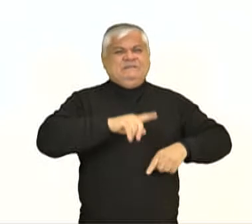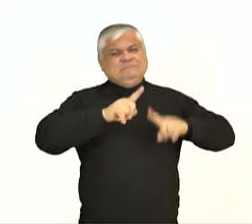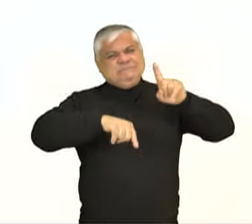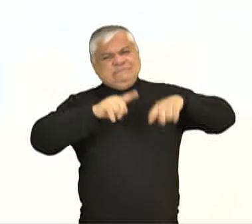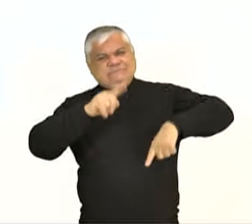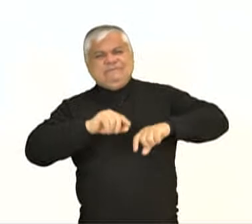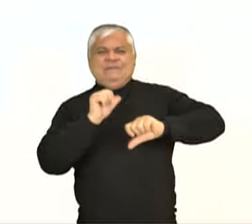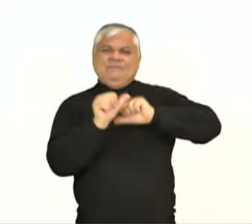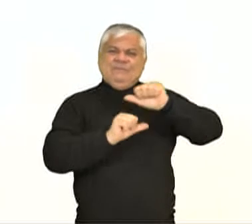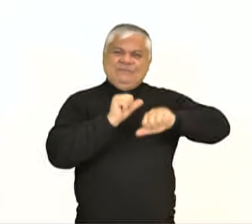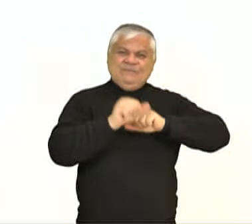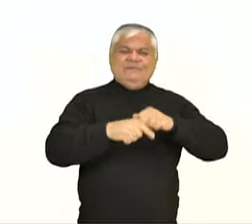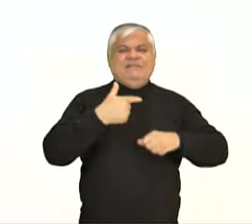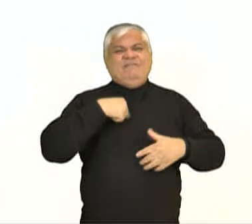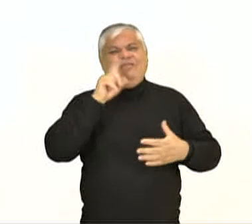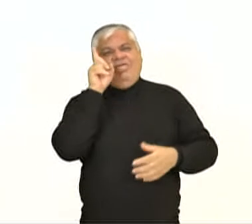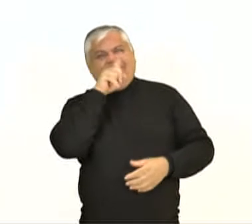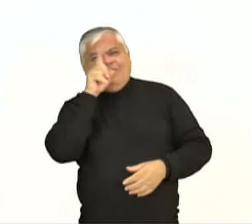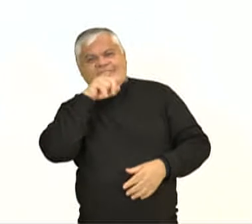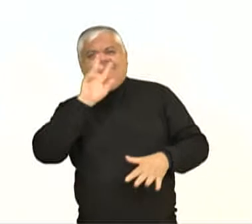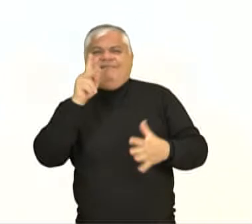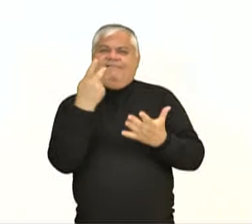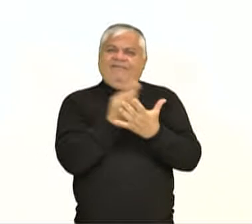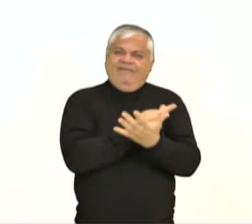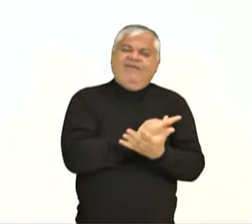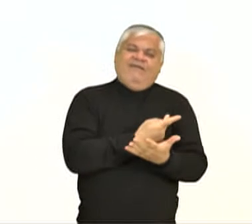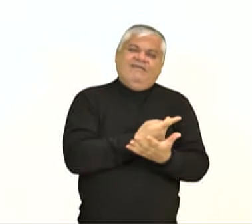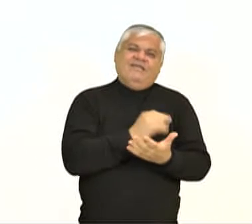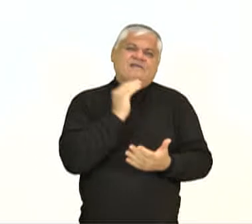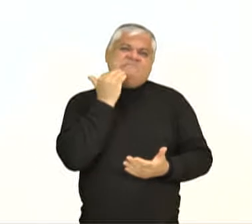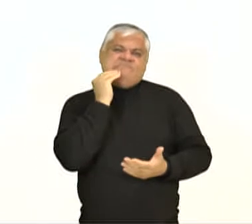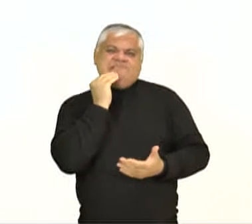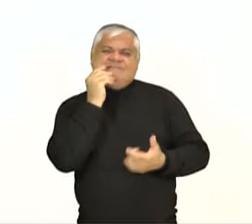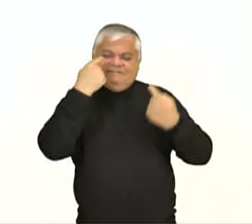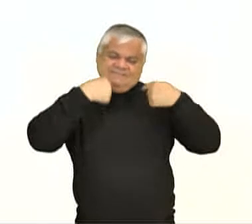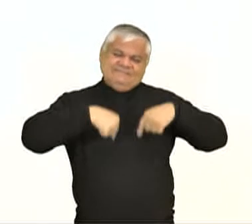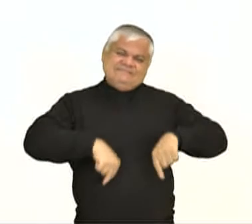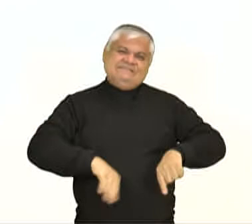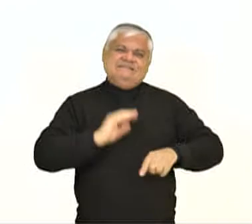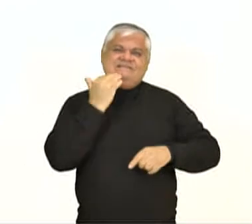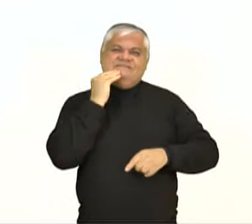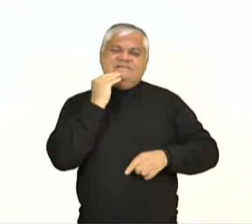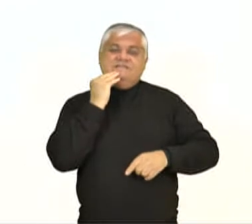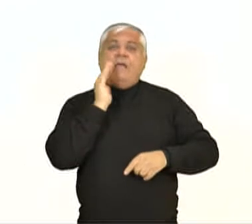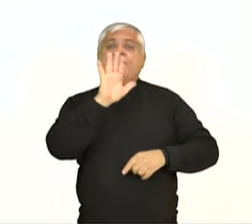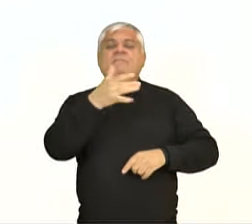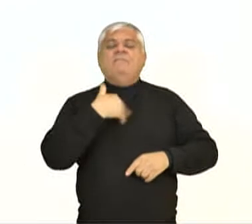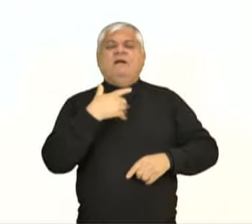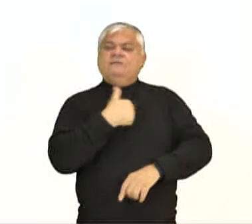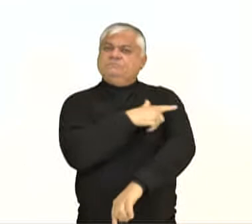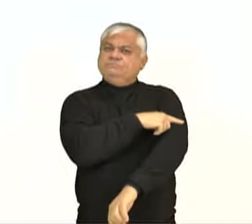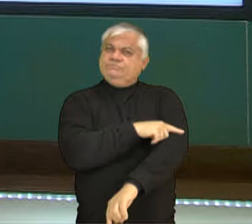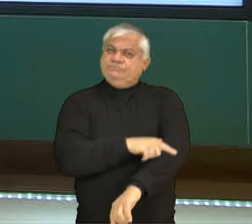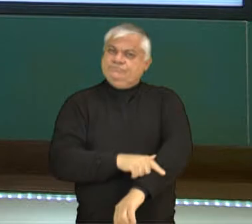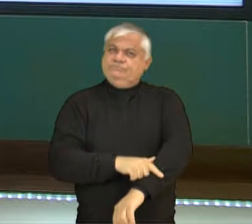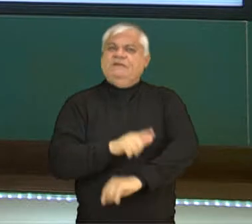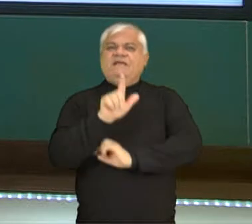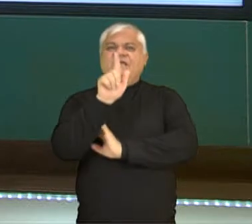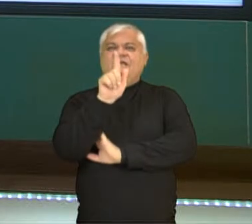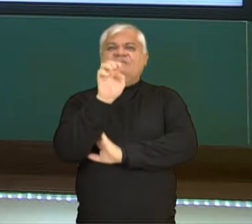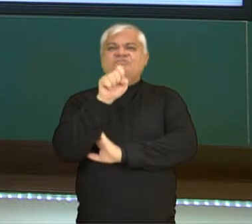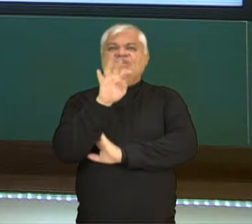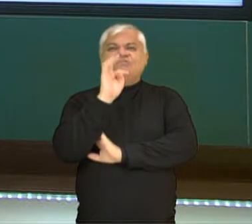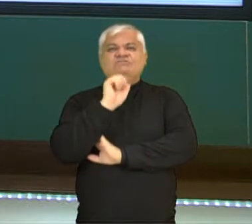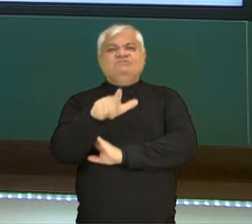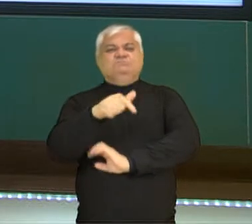somos humanos e a gente falha, né? Nós somos seres imperfeitos. Ou seja, ser gentil o tempo todo, né? Às vezes a gente